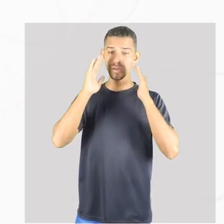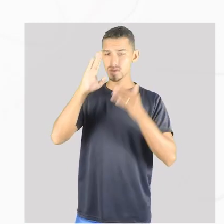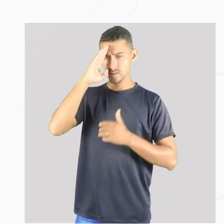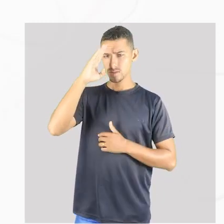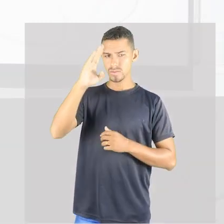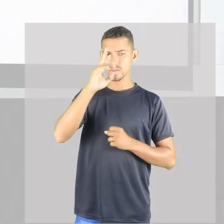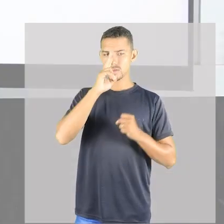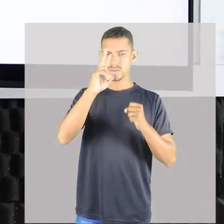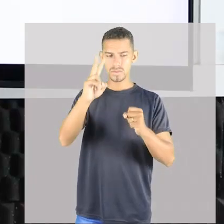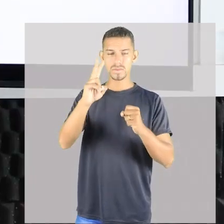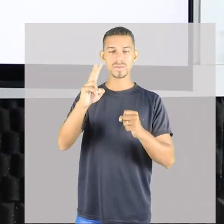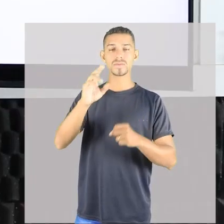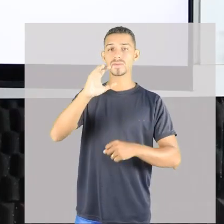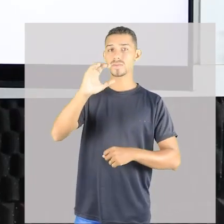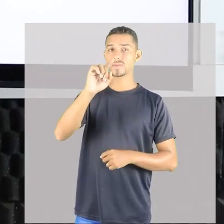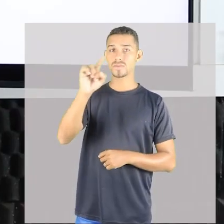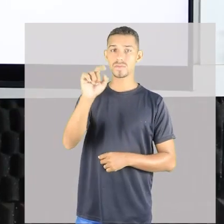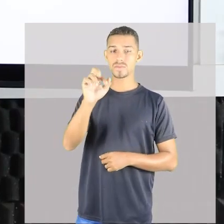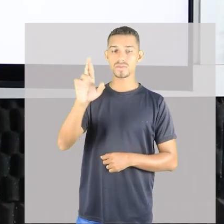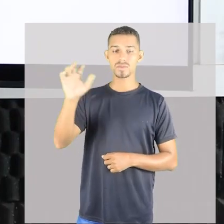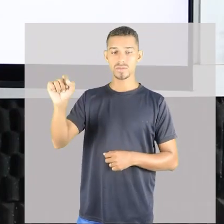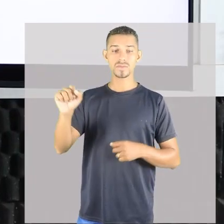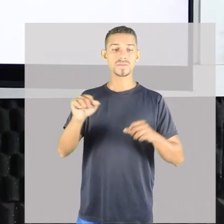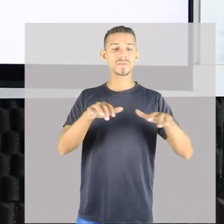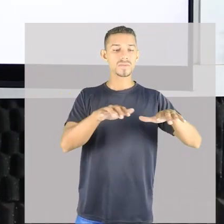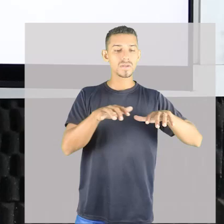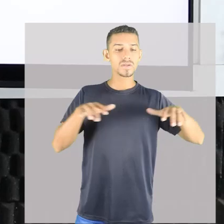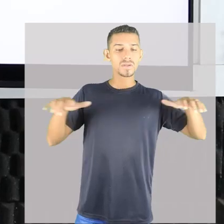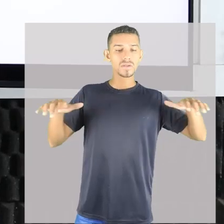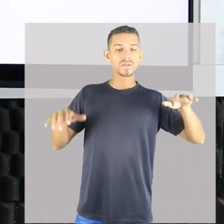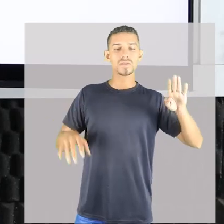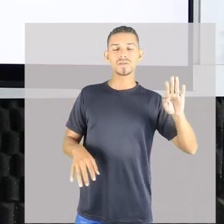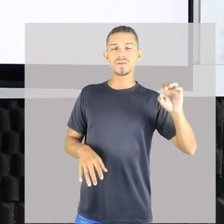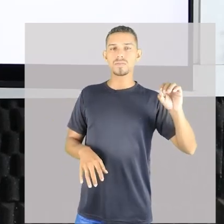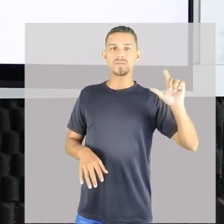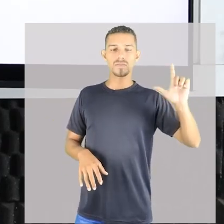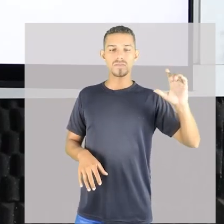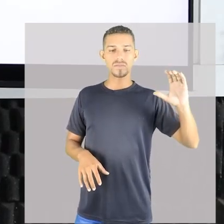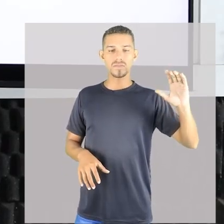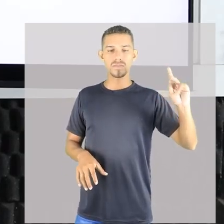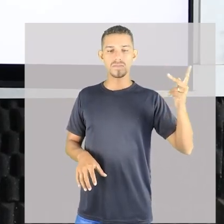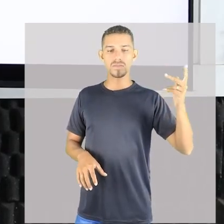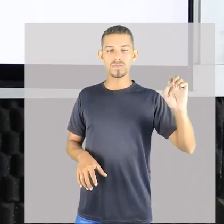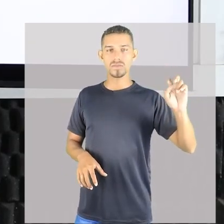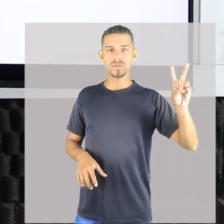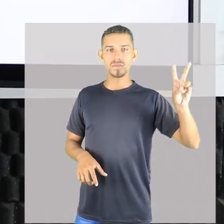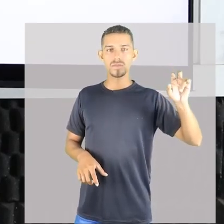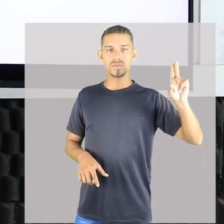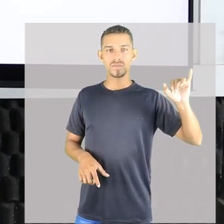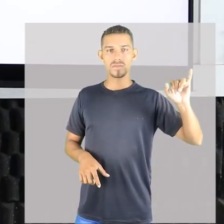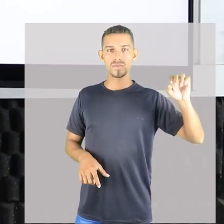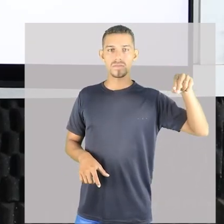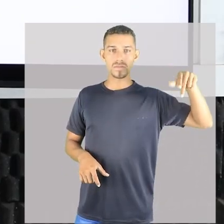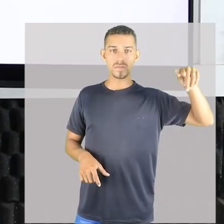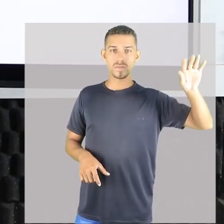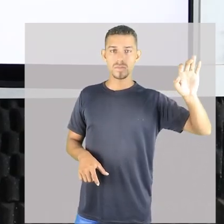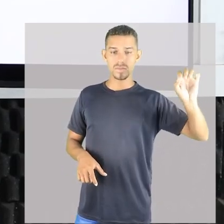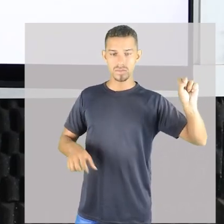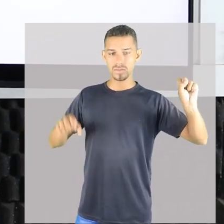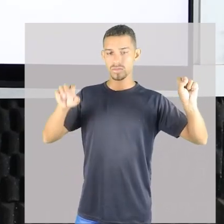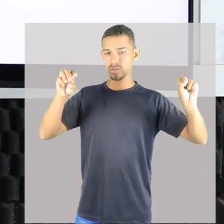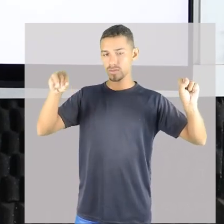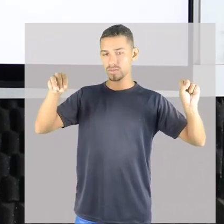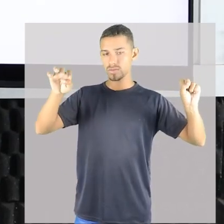E ele se dividia-se em bolcheviques e mencheviques. Então, o Partido Operário já existia, social-democrata. E